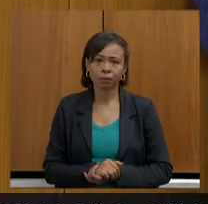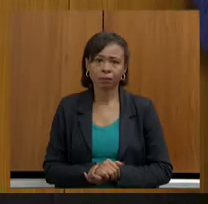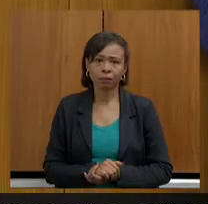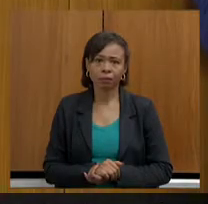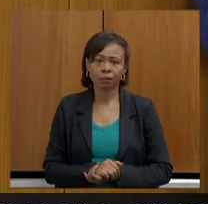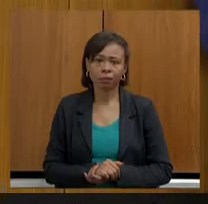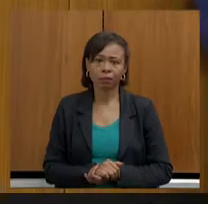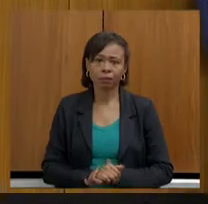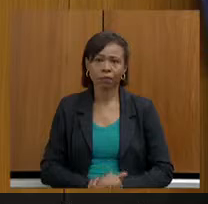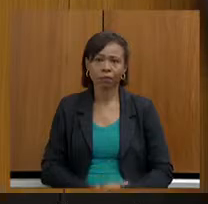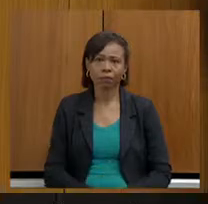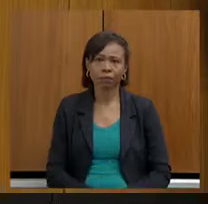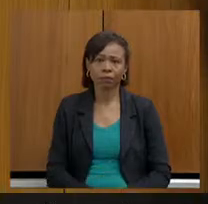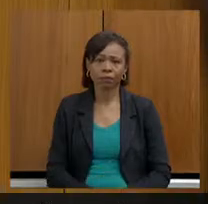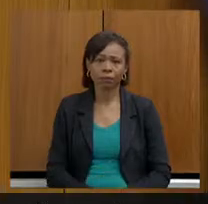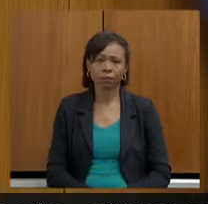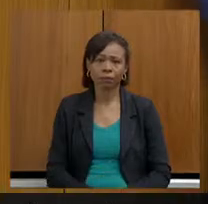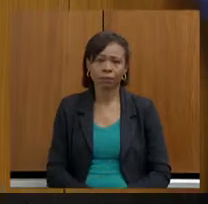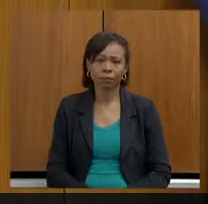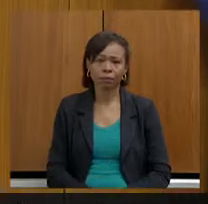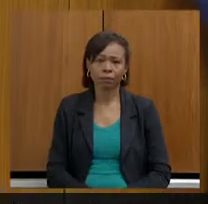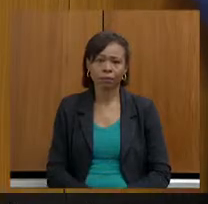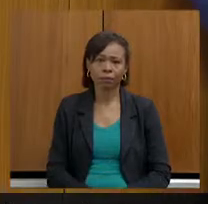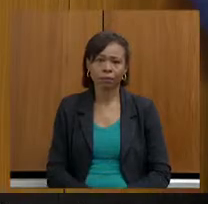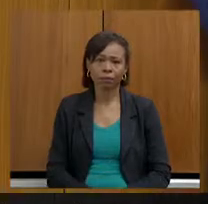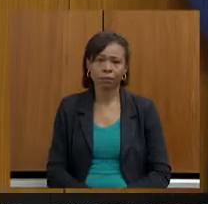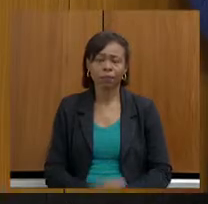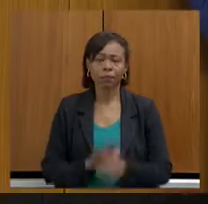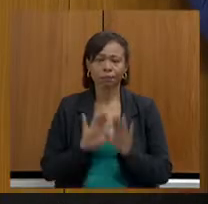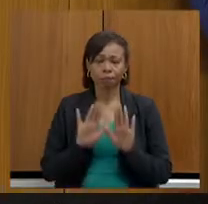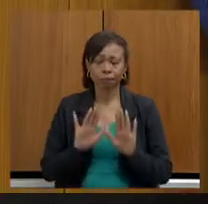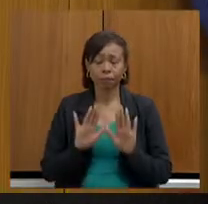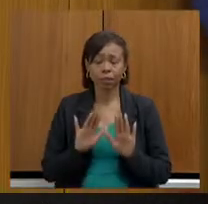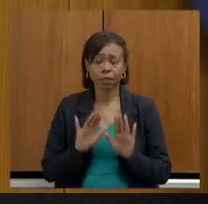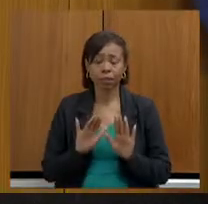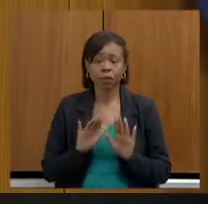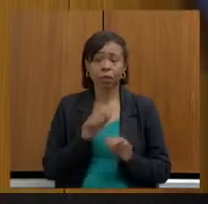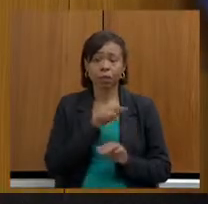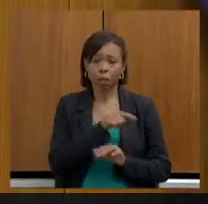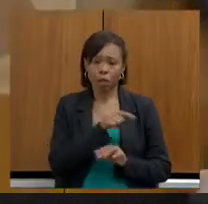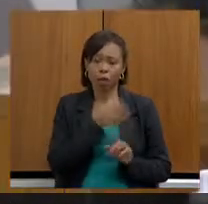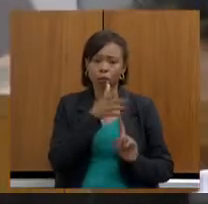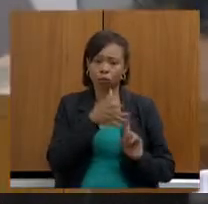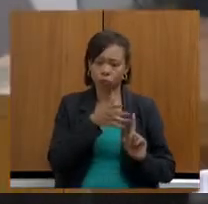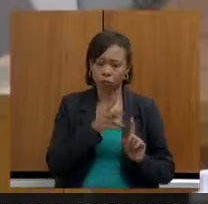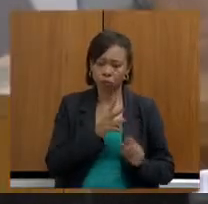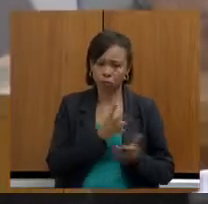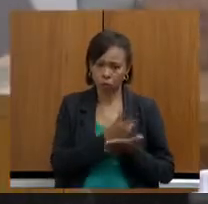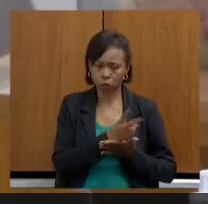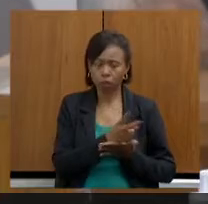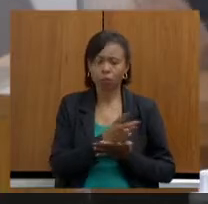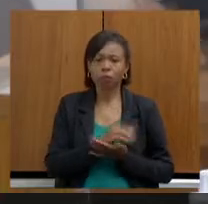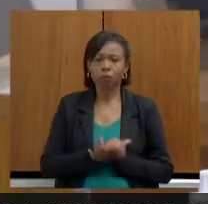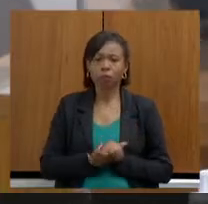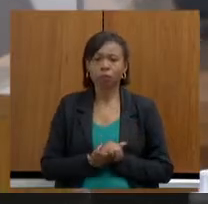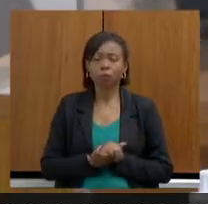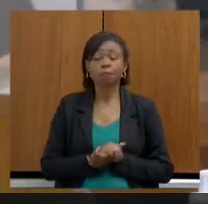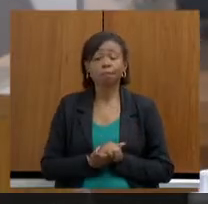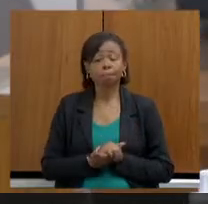é só um pouquinho nós deu uma sala da Laura e é agora eu venho trazer um ponto